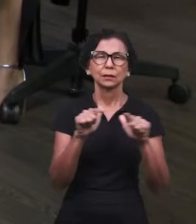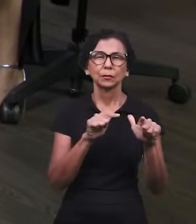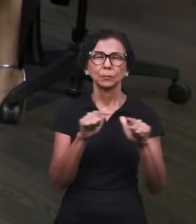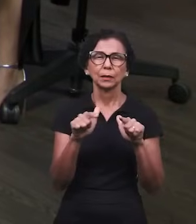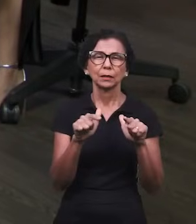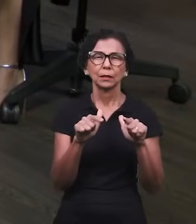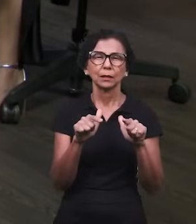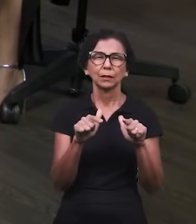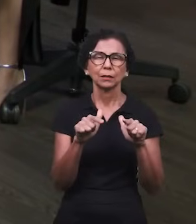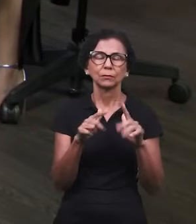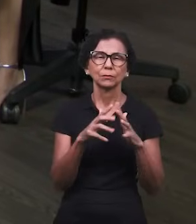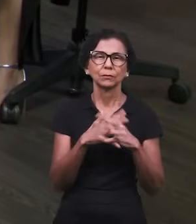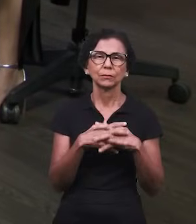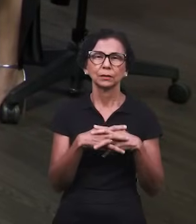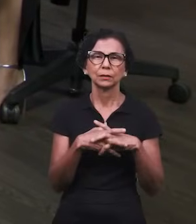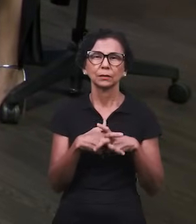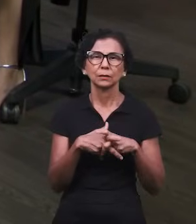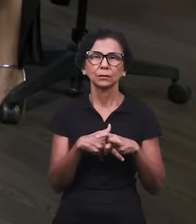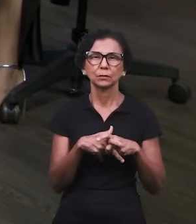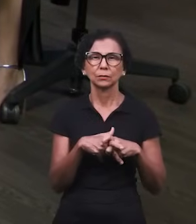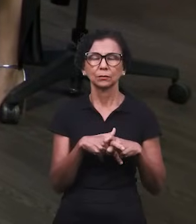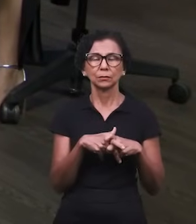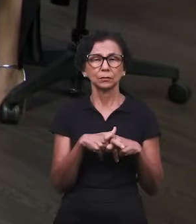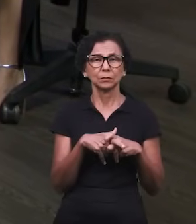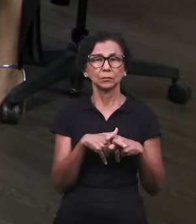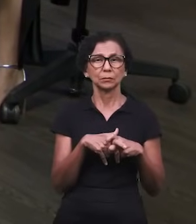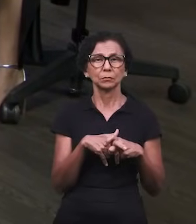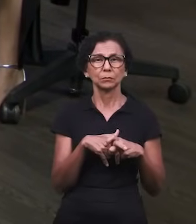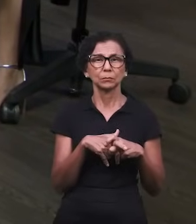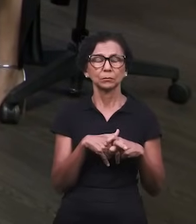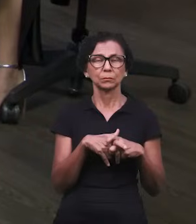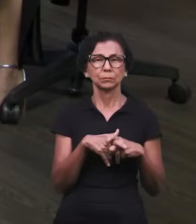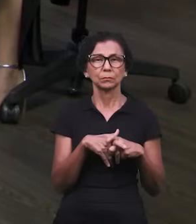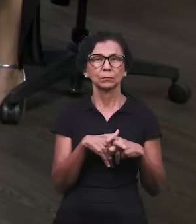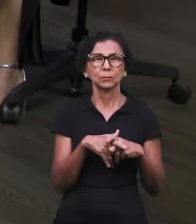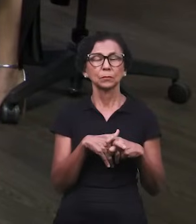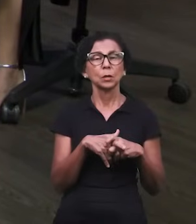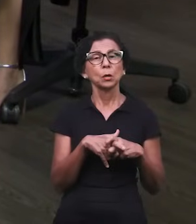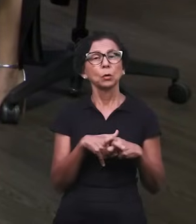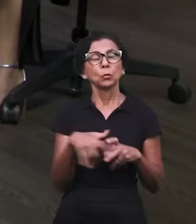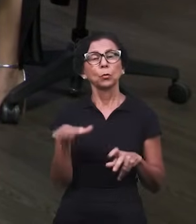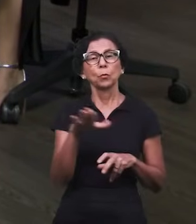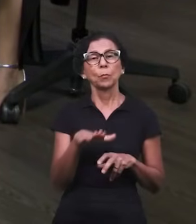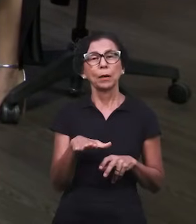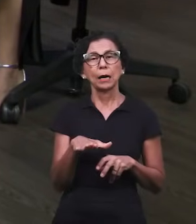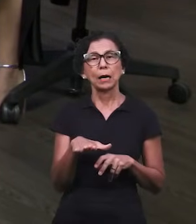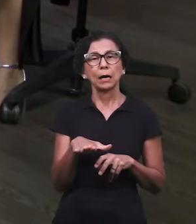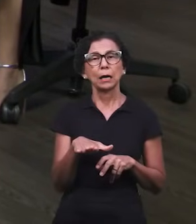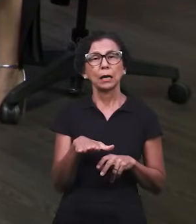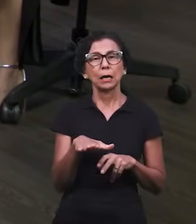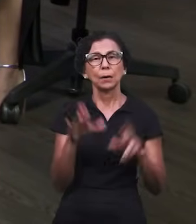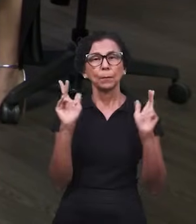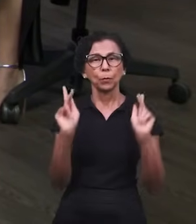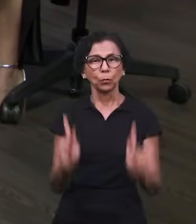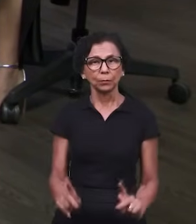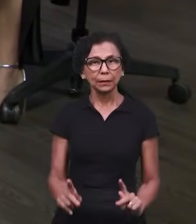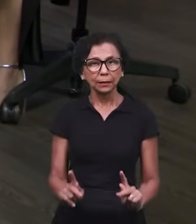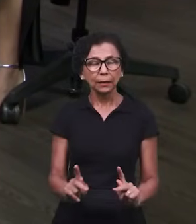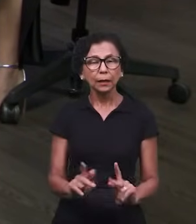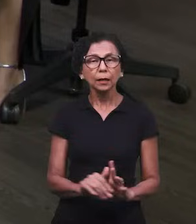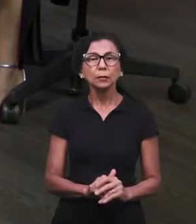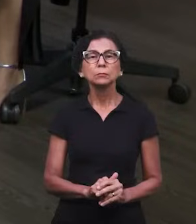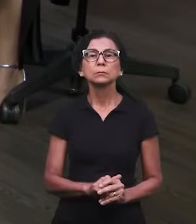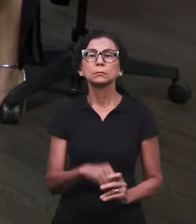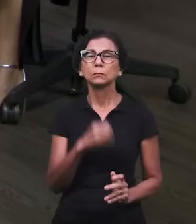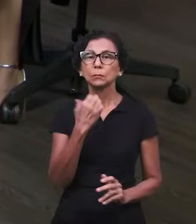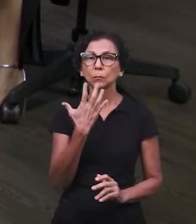eu tinha um emprego que era um emprego considerado um privilégio, uhum, no setor público. Eu diria até que era